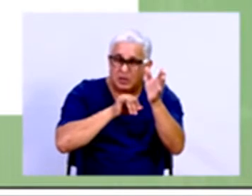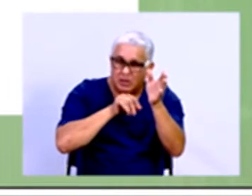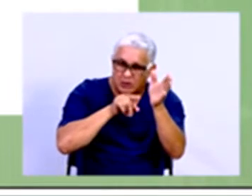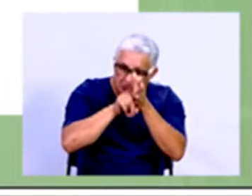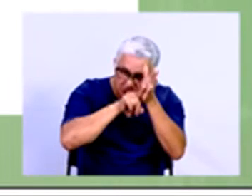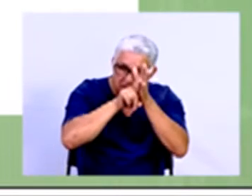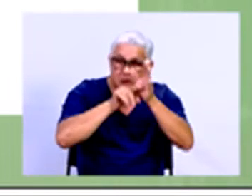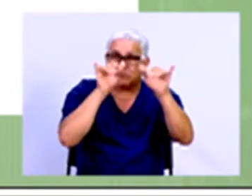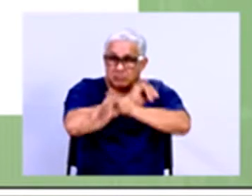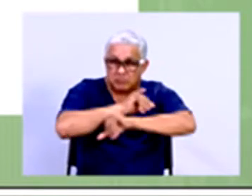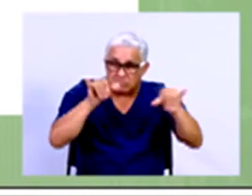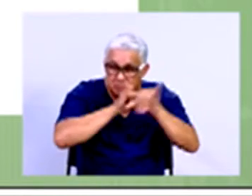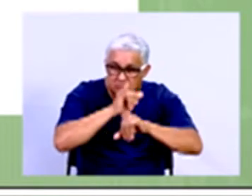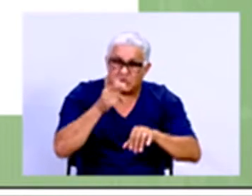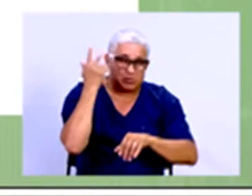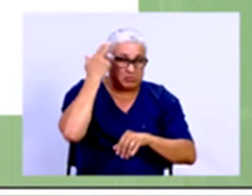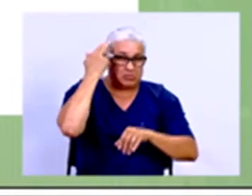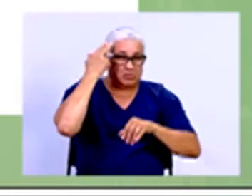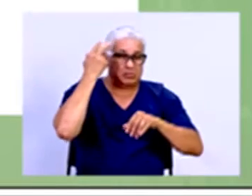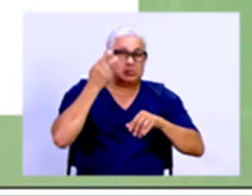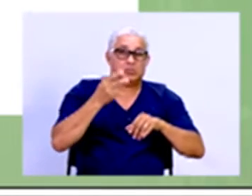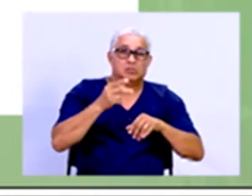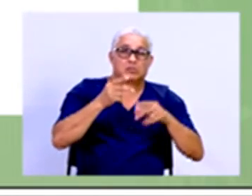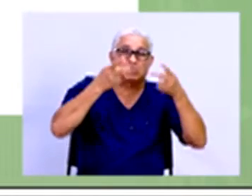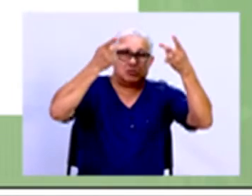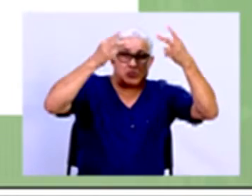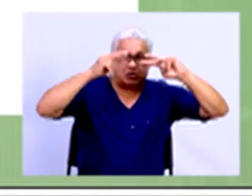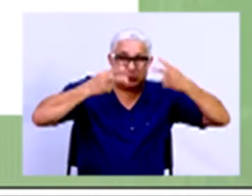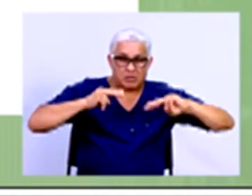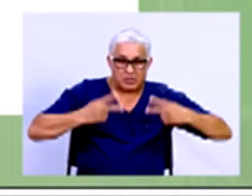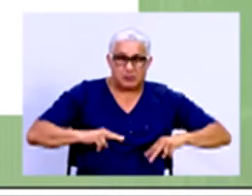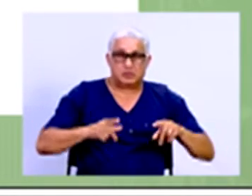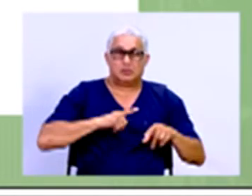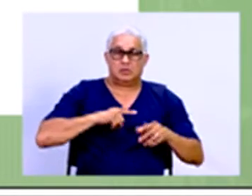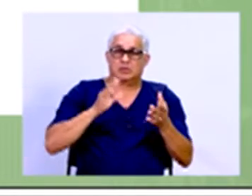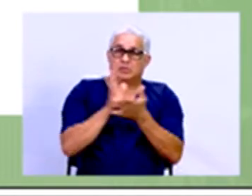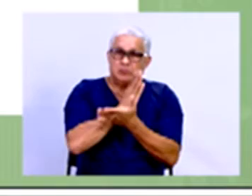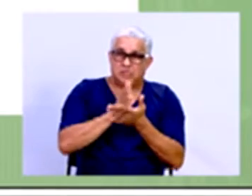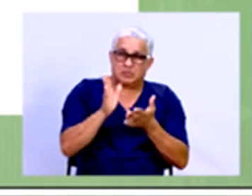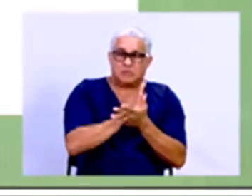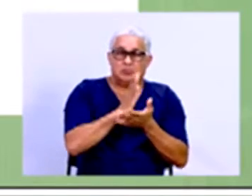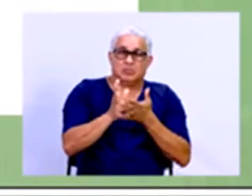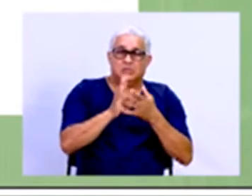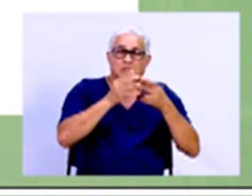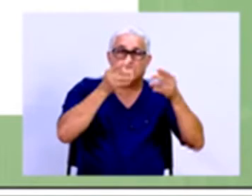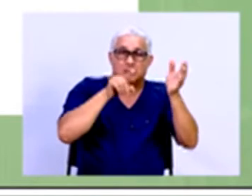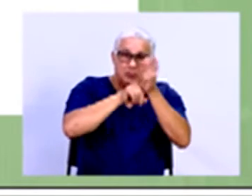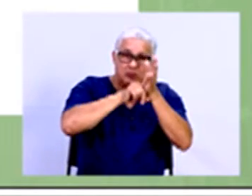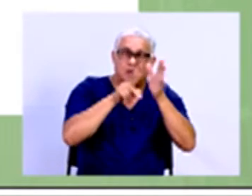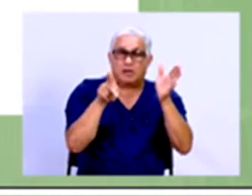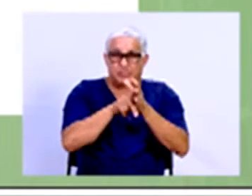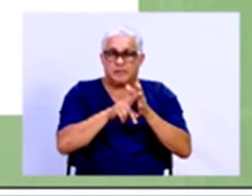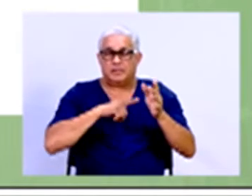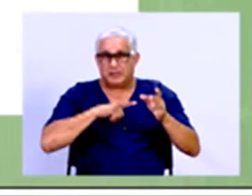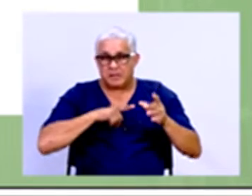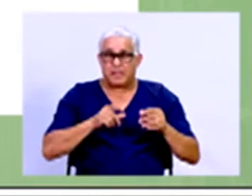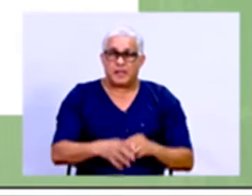formulário normal aí em HTML, onde nós temos alguns parâmetros de pesquisa, certo? Onde nós